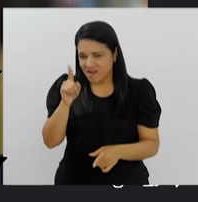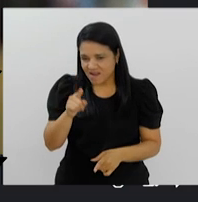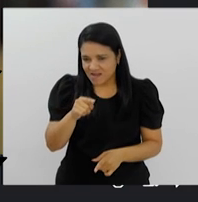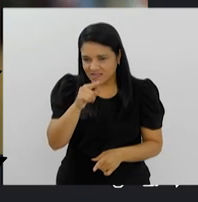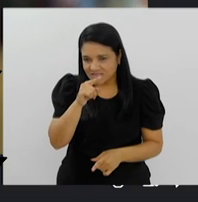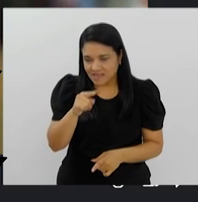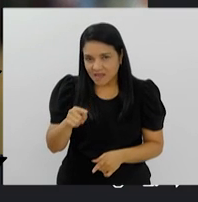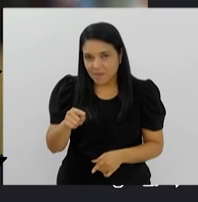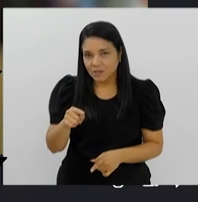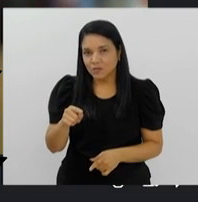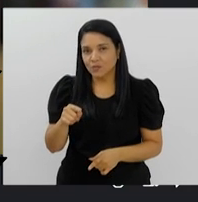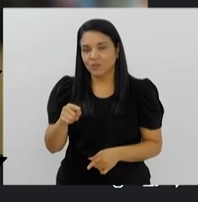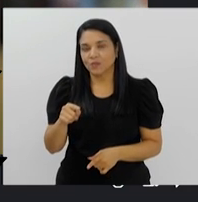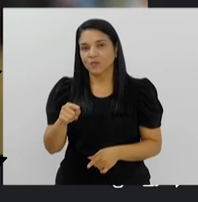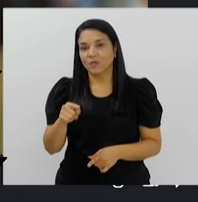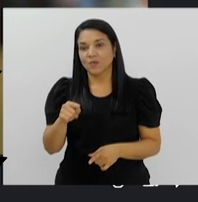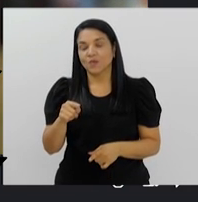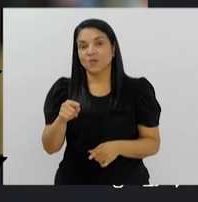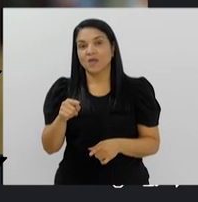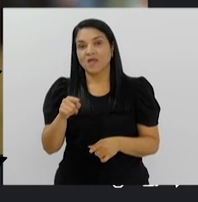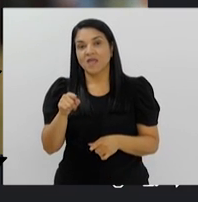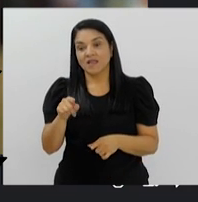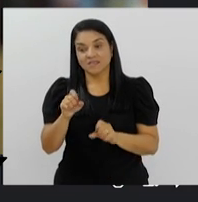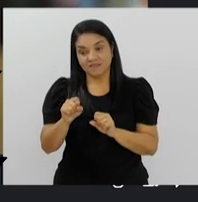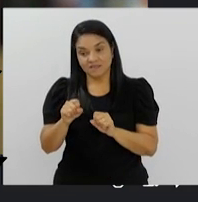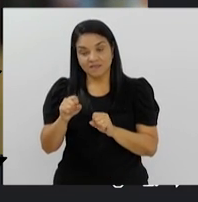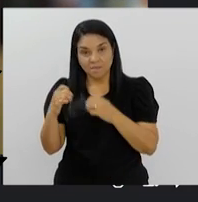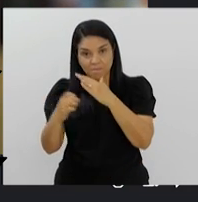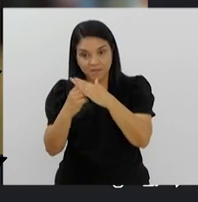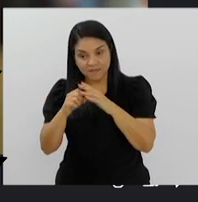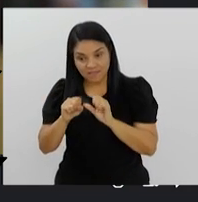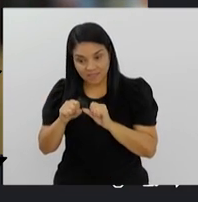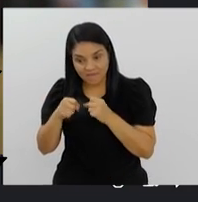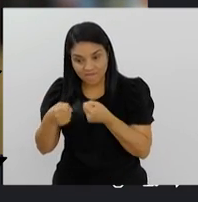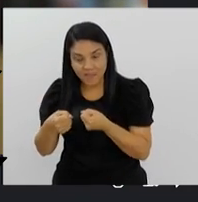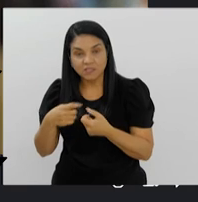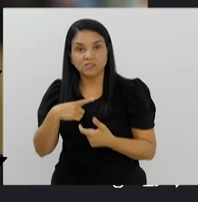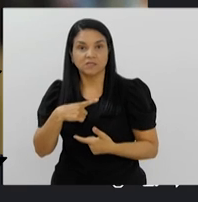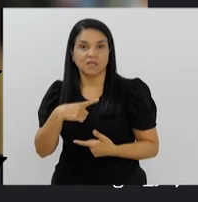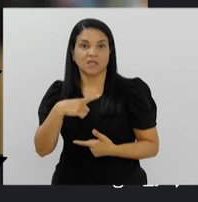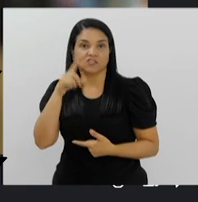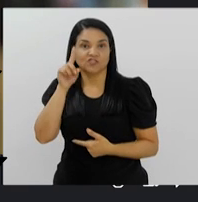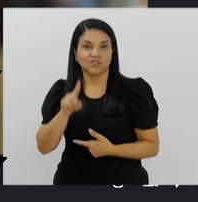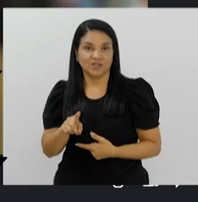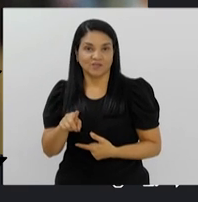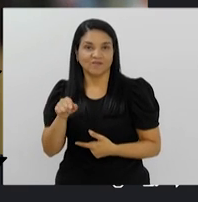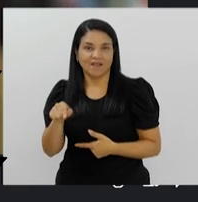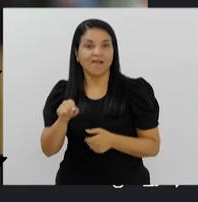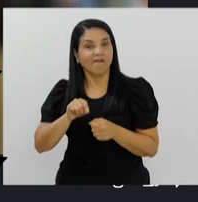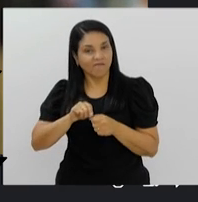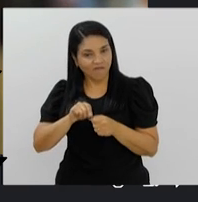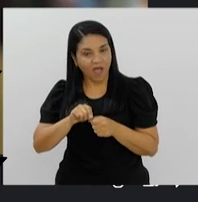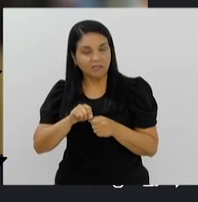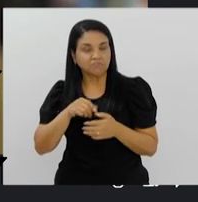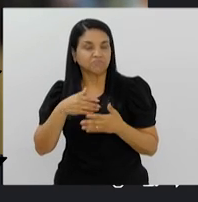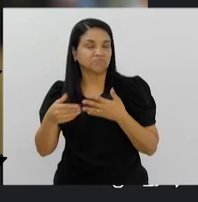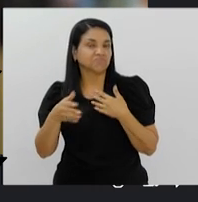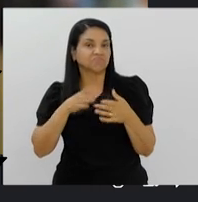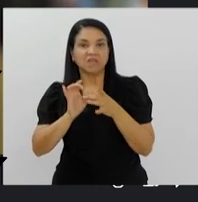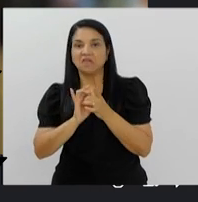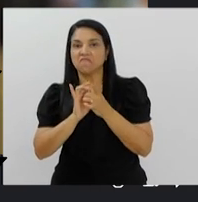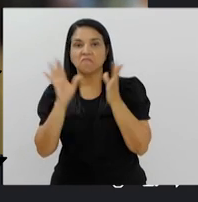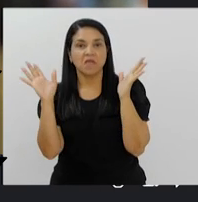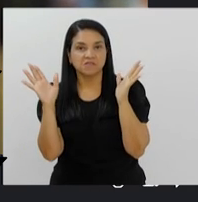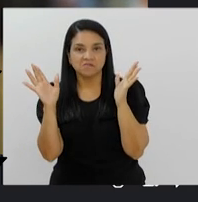Conduta elas defendem essa prática elas entendem que tem esse direito e elas fazem isso quando bem entendem